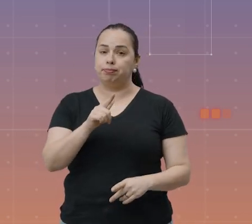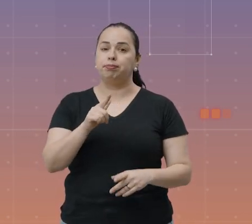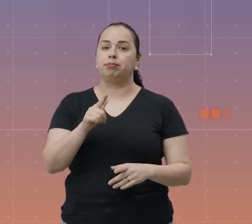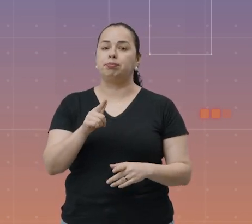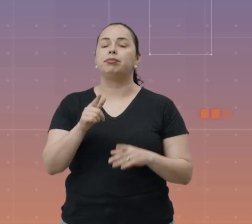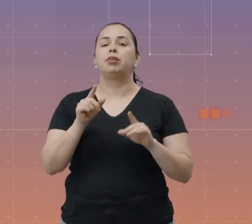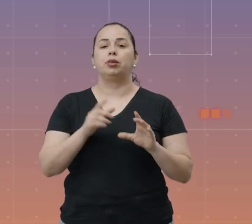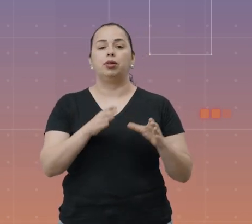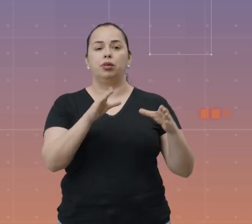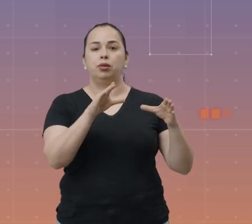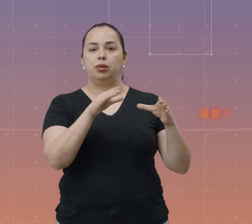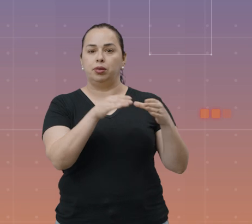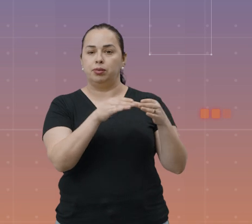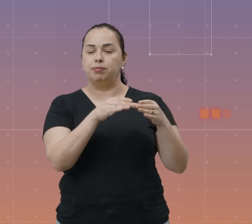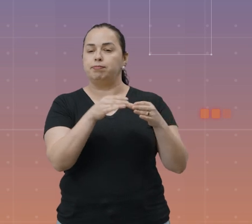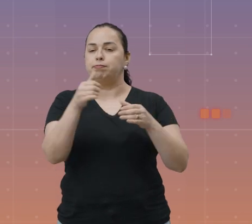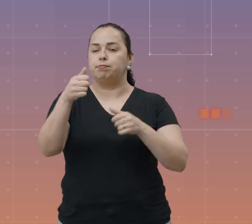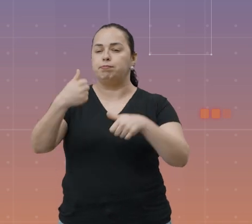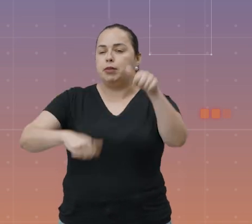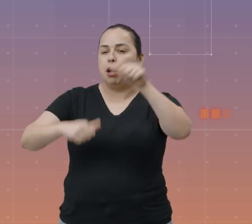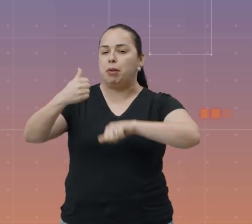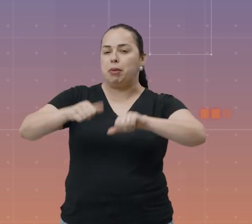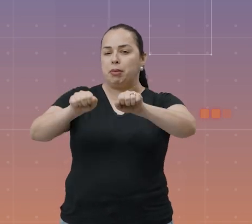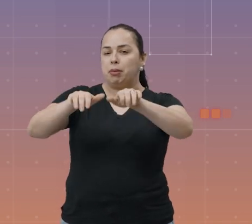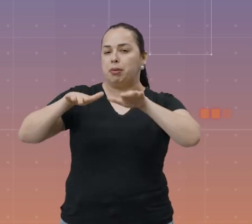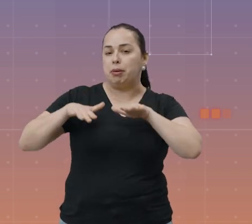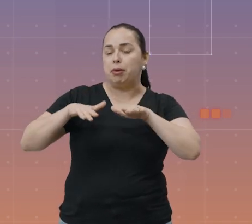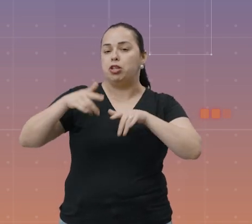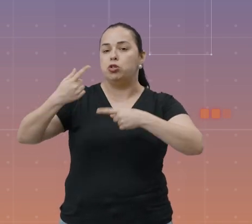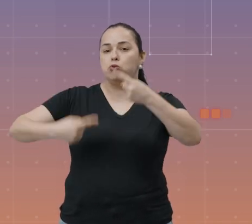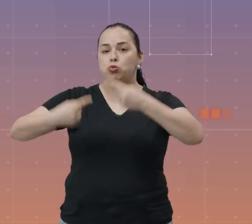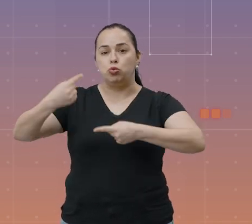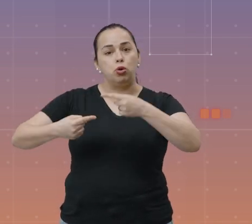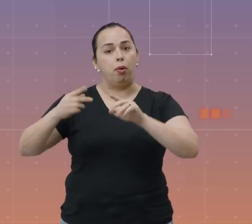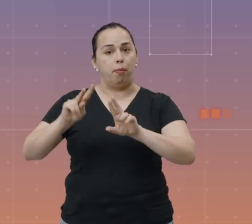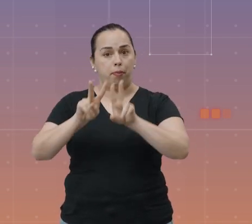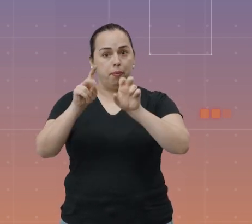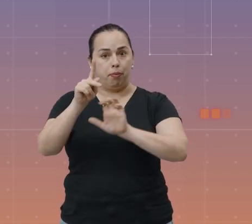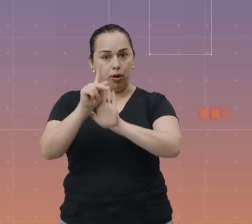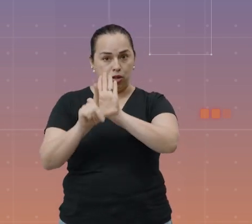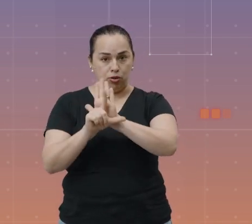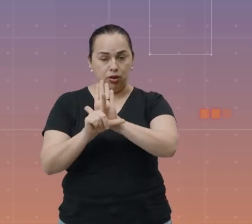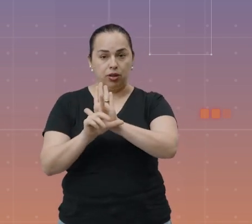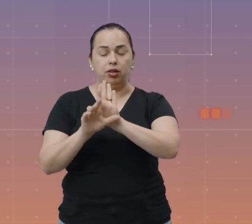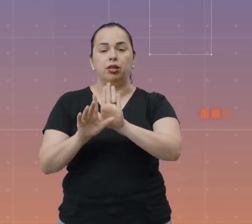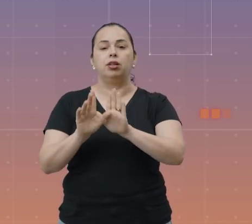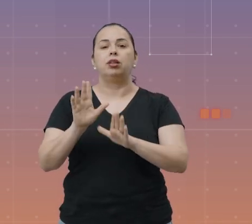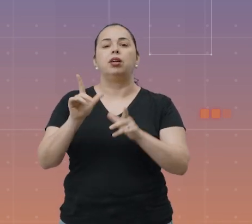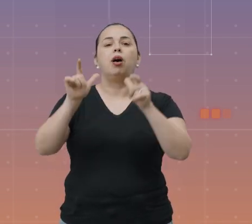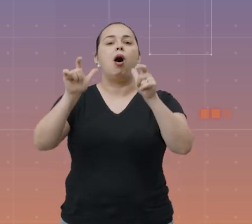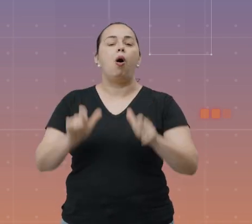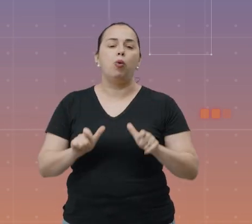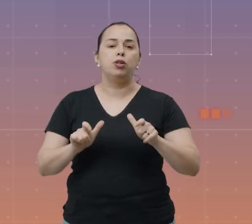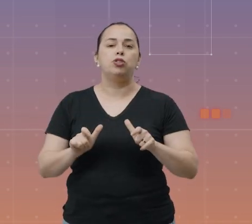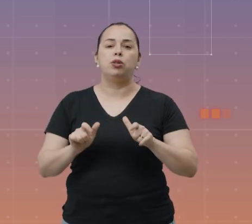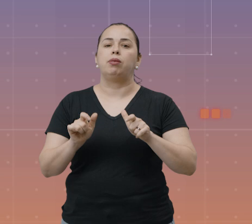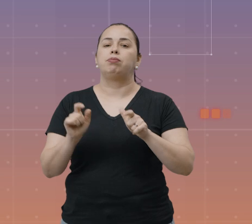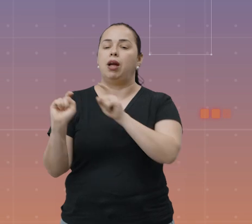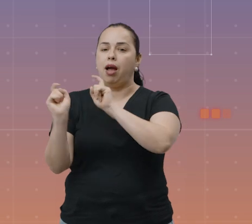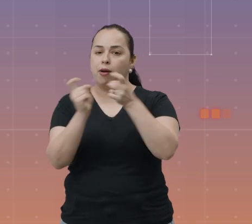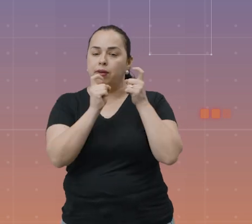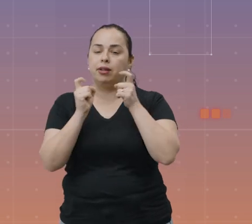estado que receberam uma audiência para discutir o projeto. No encontro, que foi realizado no Parque de